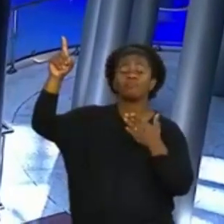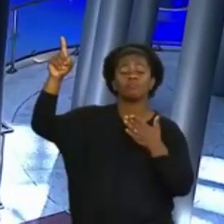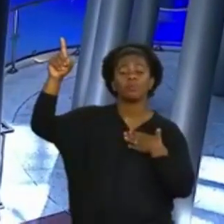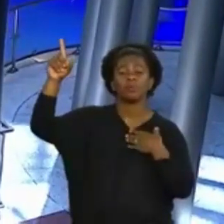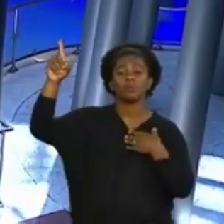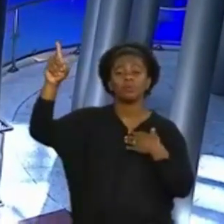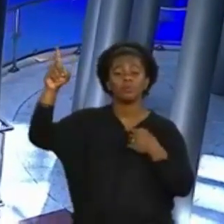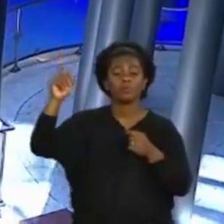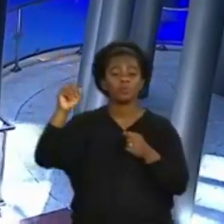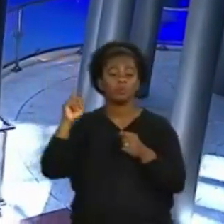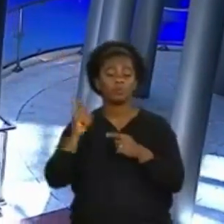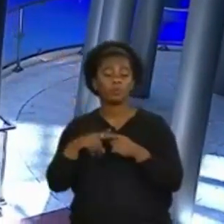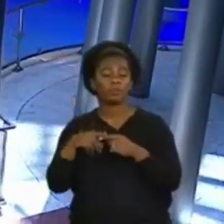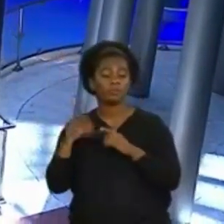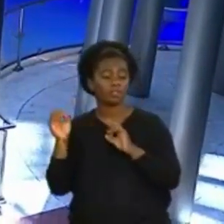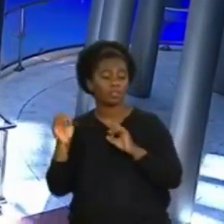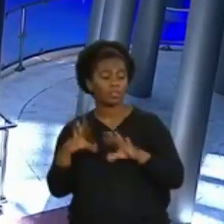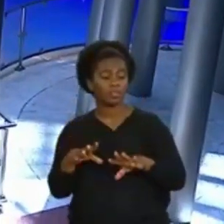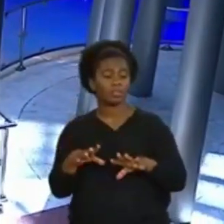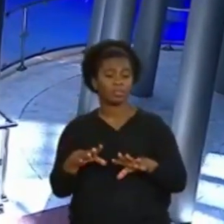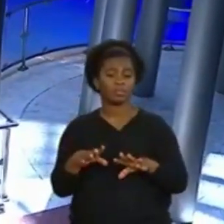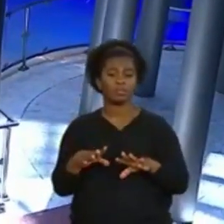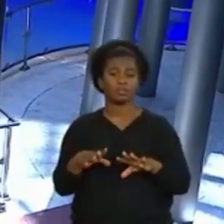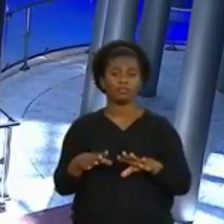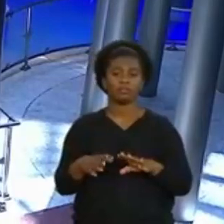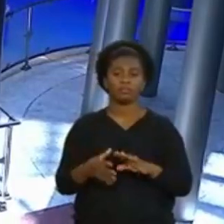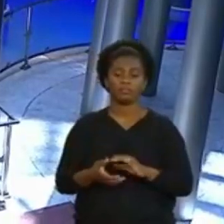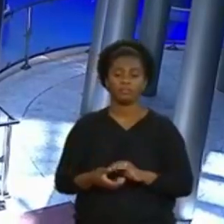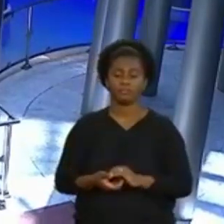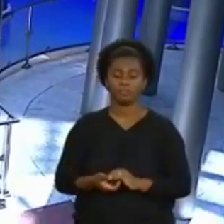Quando ele disse lama, lama, lama sabactani,